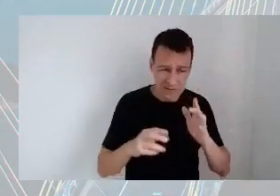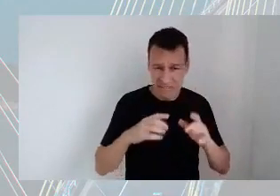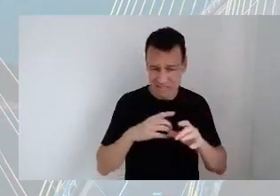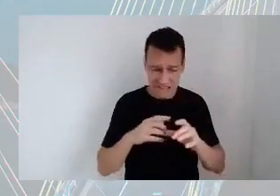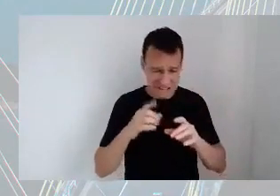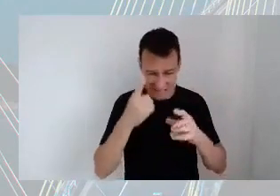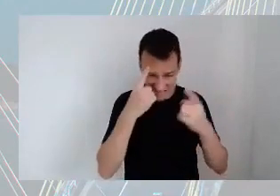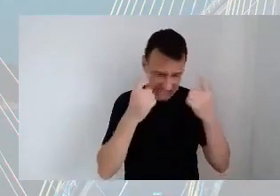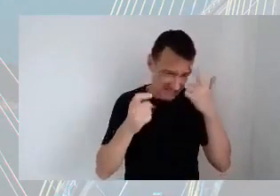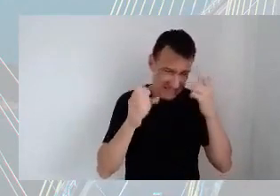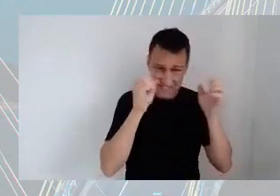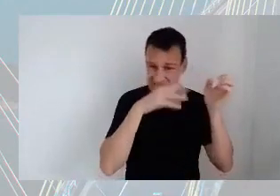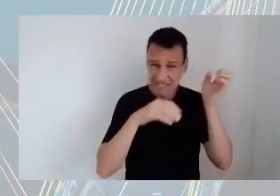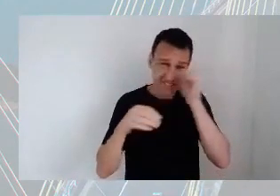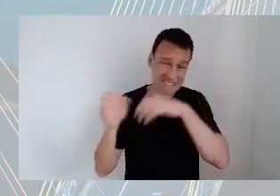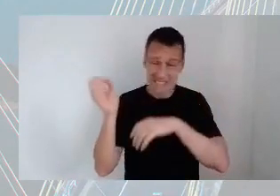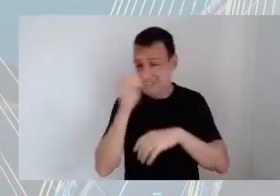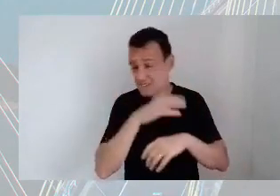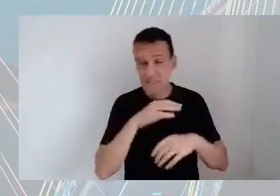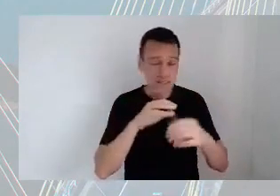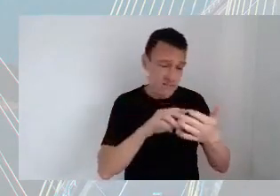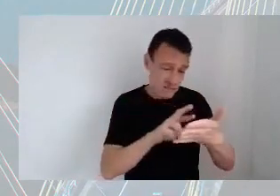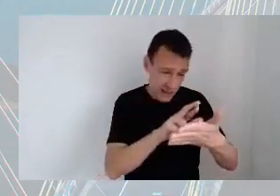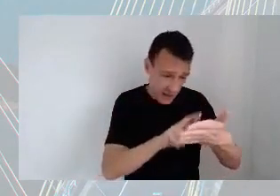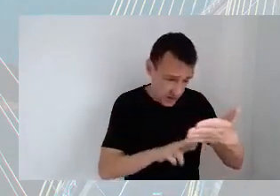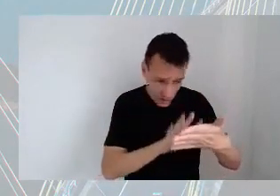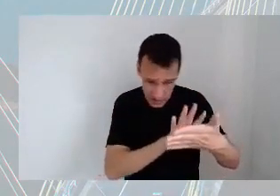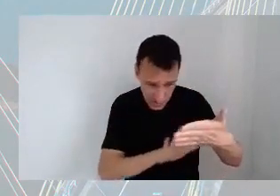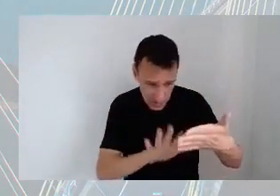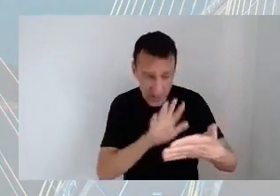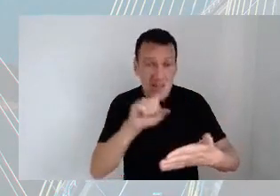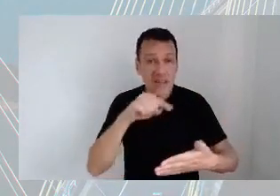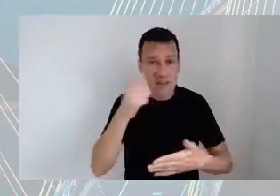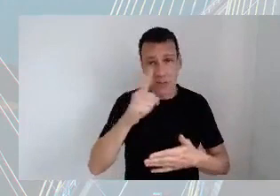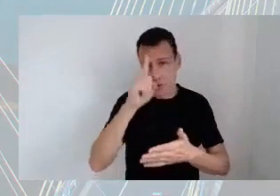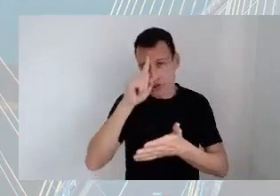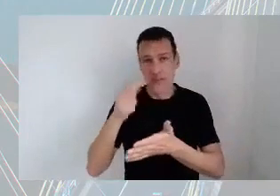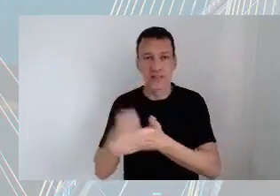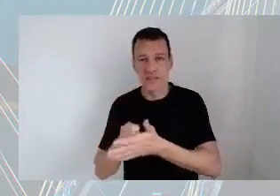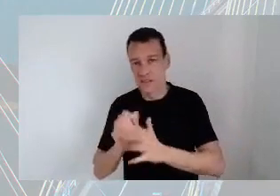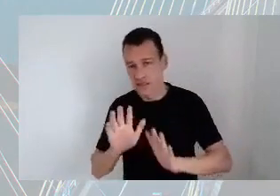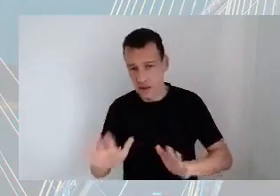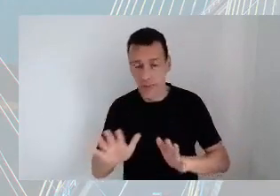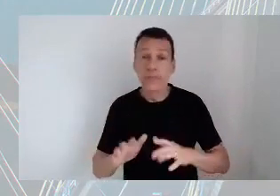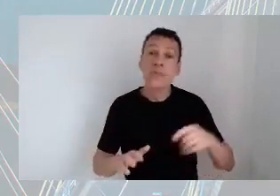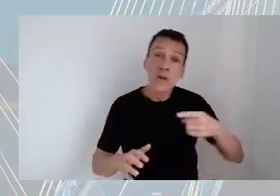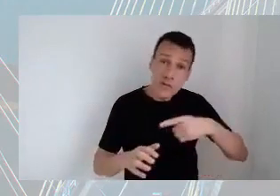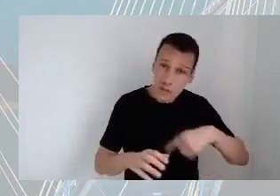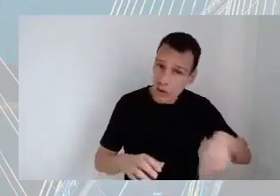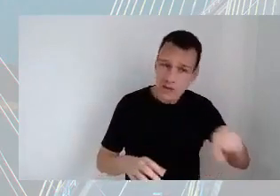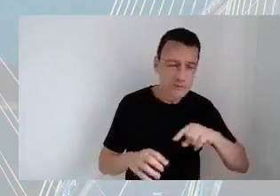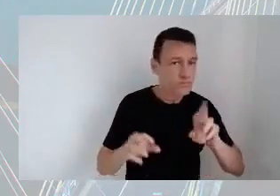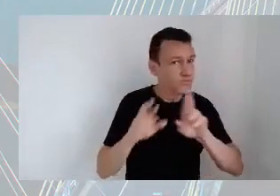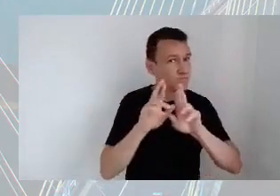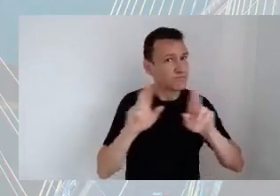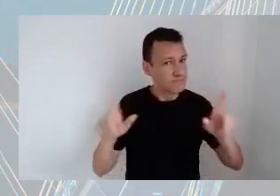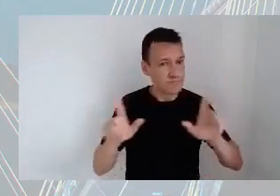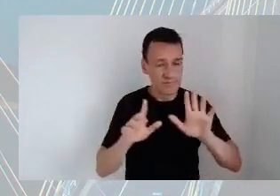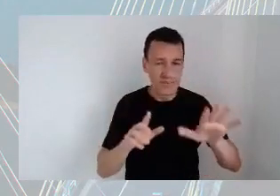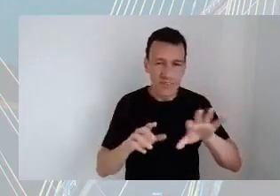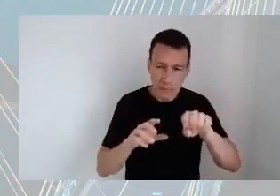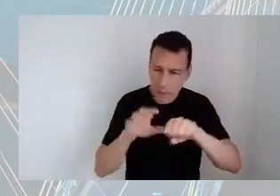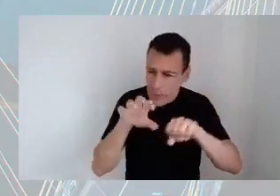decisões. O que a gente fez aqui, basicamente, foi estruturar, né, mapear esses pilares, né, a gente